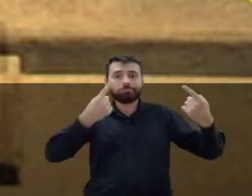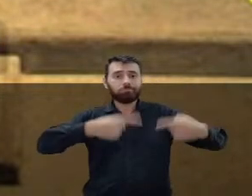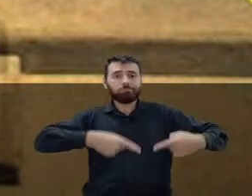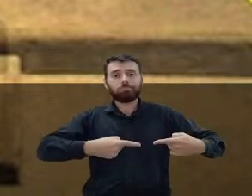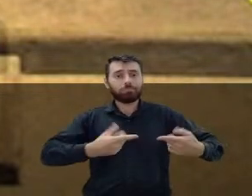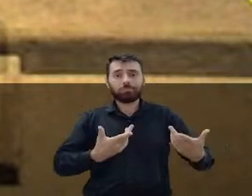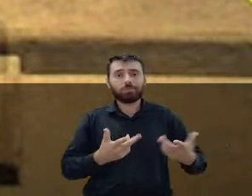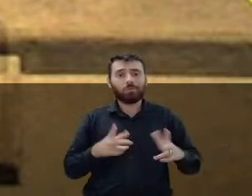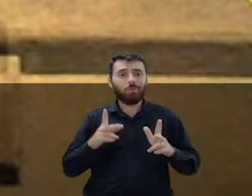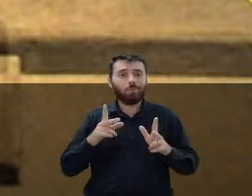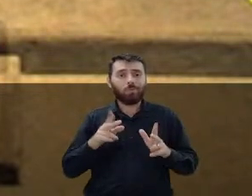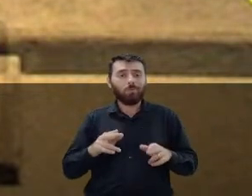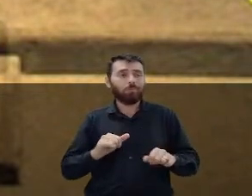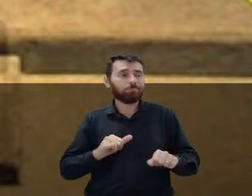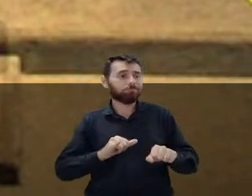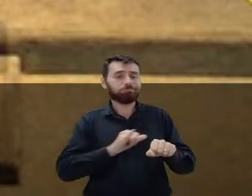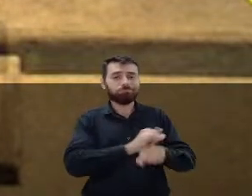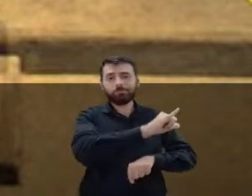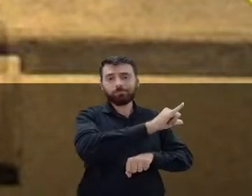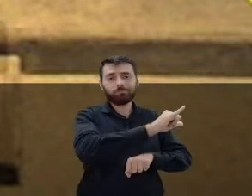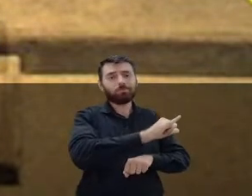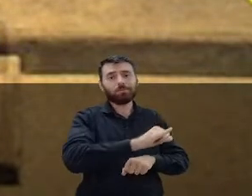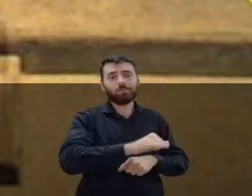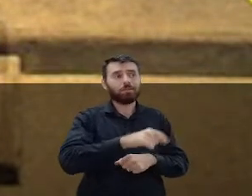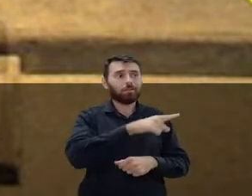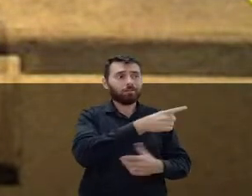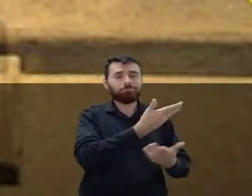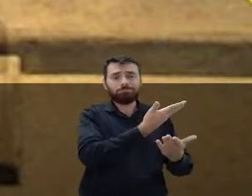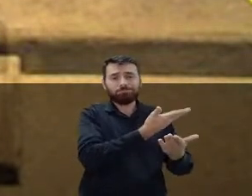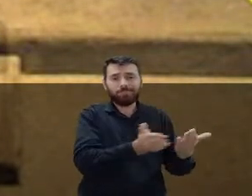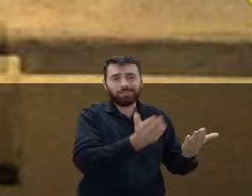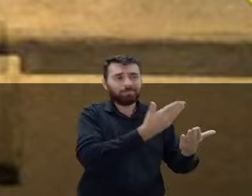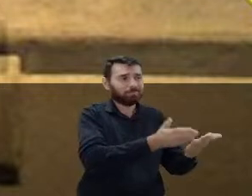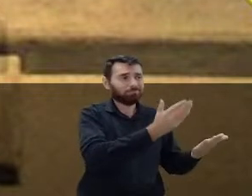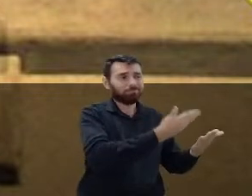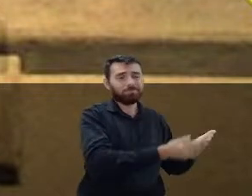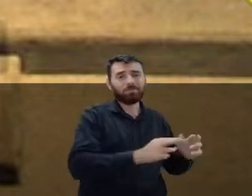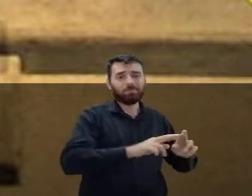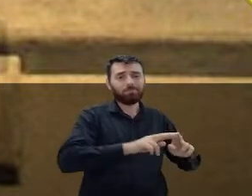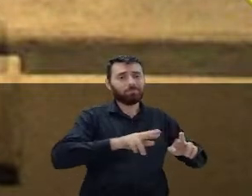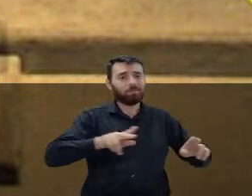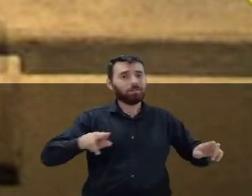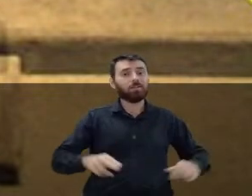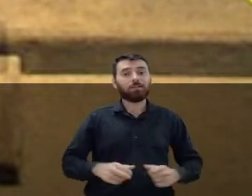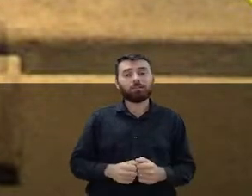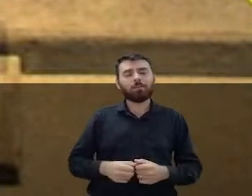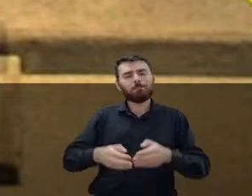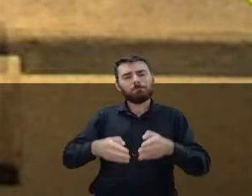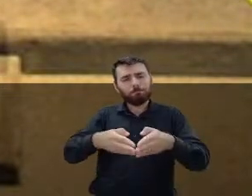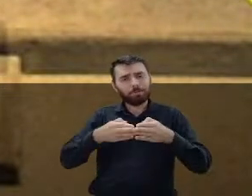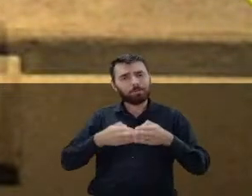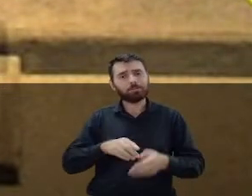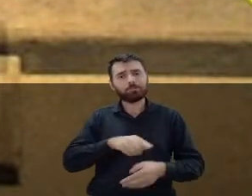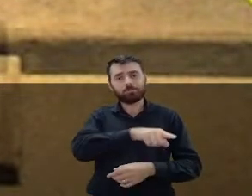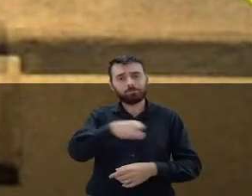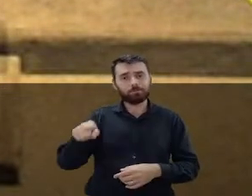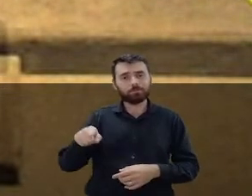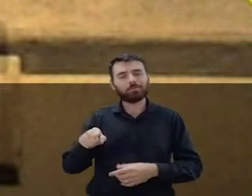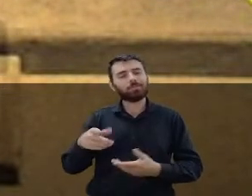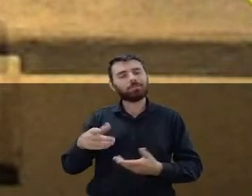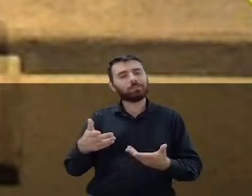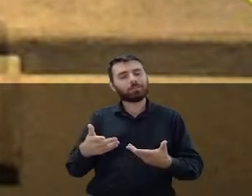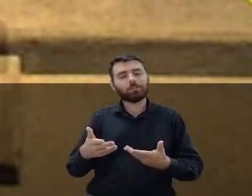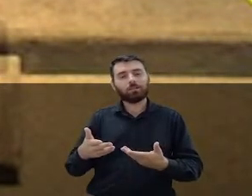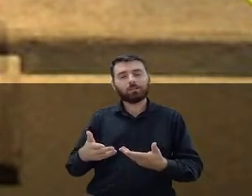infindáveis aí prejuízos. Então, eu rogo a vossas excelências que, se necessário, o processo é complexo,